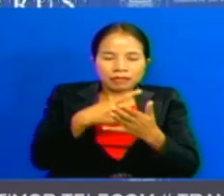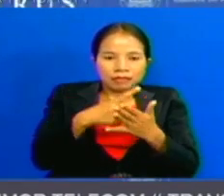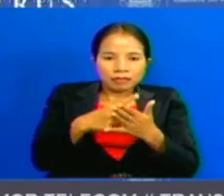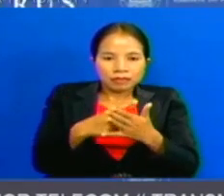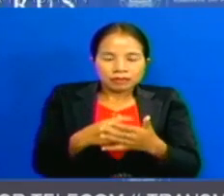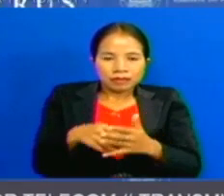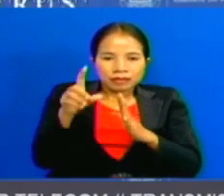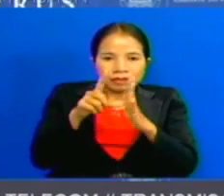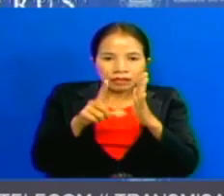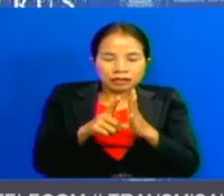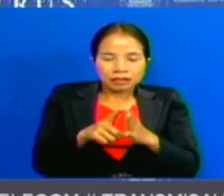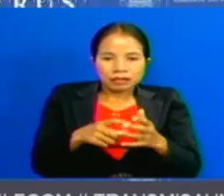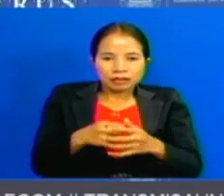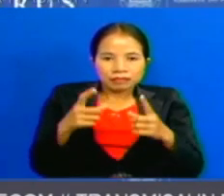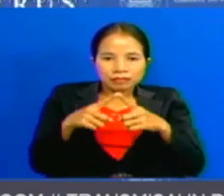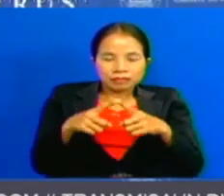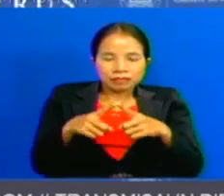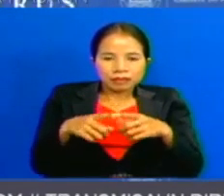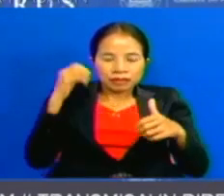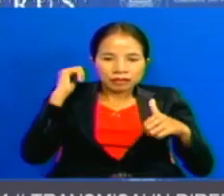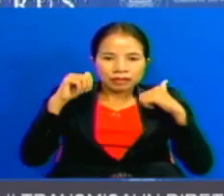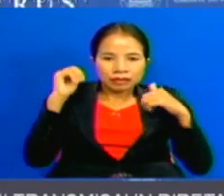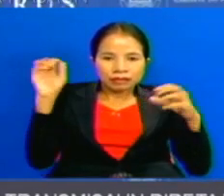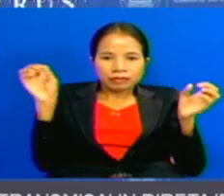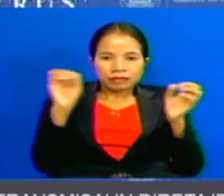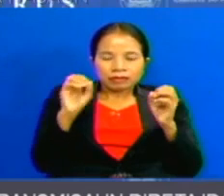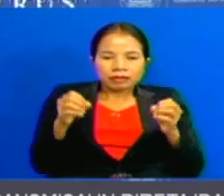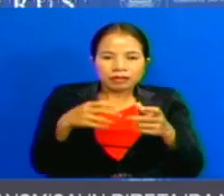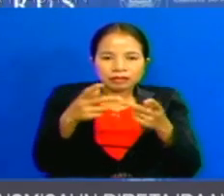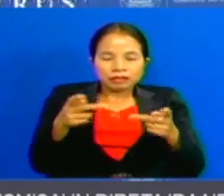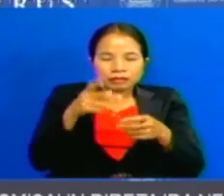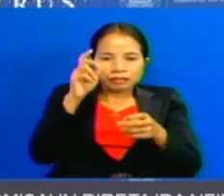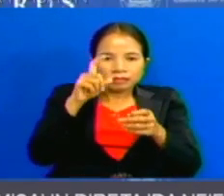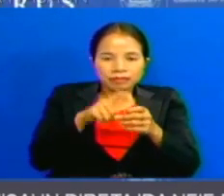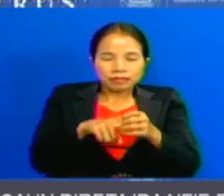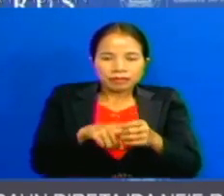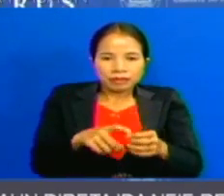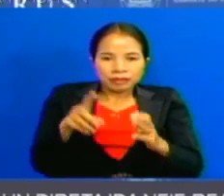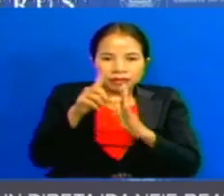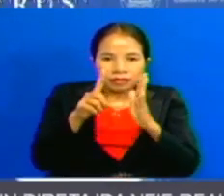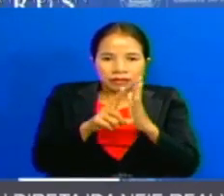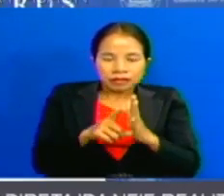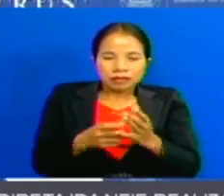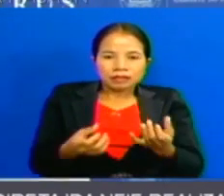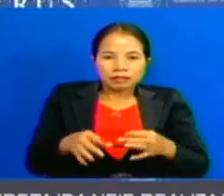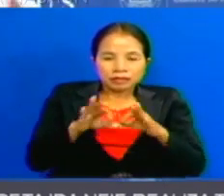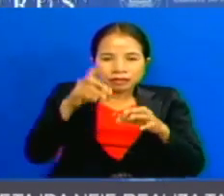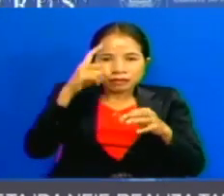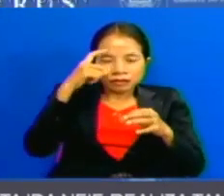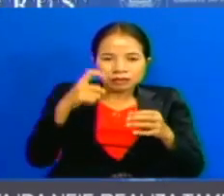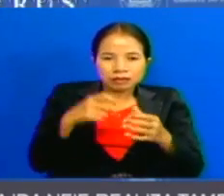desmantelamento, para condução atividade, desmantelamento e recampo Baio Undanian. Decreto-lei é importante, também se